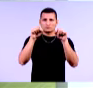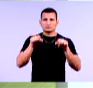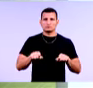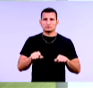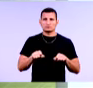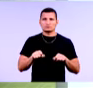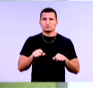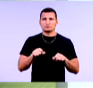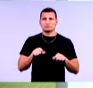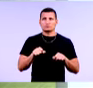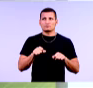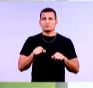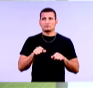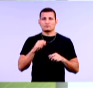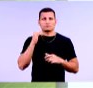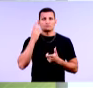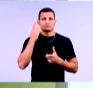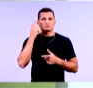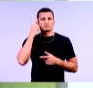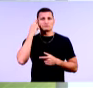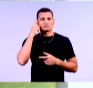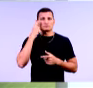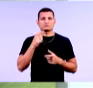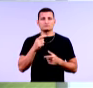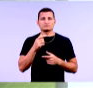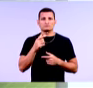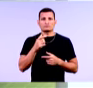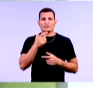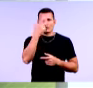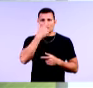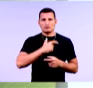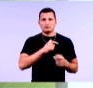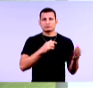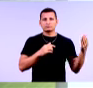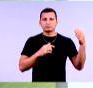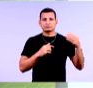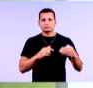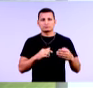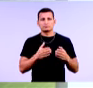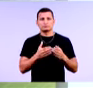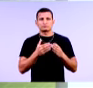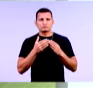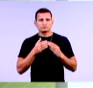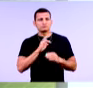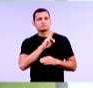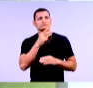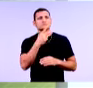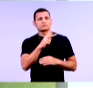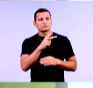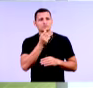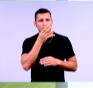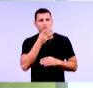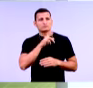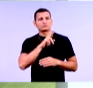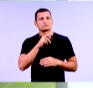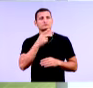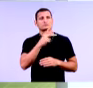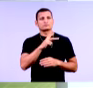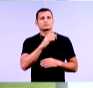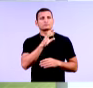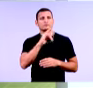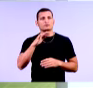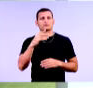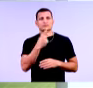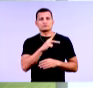né? Imagina a menina fazendo, o cliente chegando lá para fazer um crediário, por favor, o seu nome, tudo bem, o seu CPF, ótimo, sua